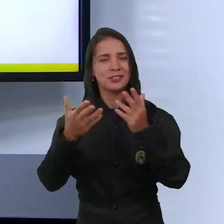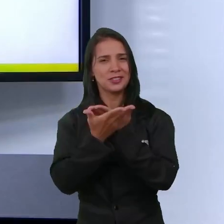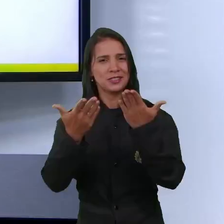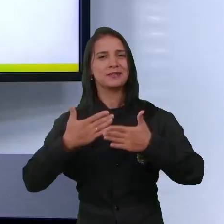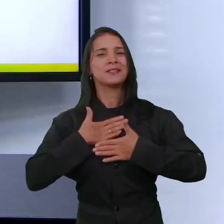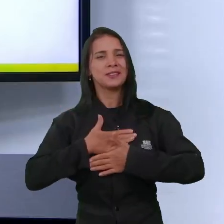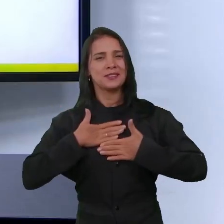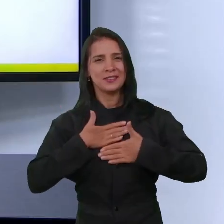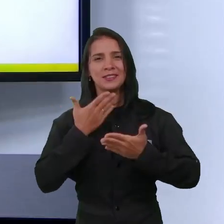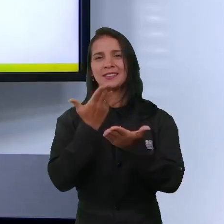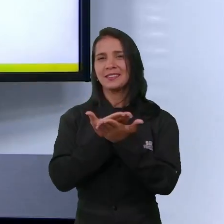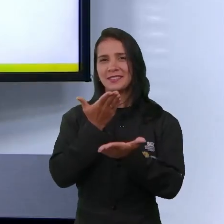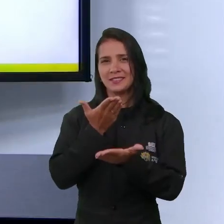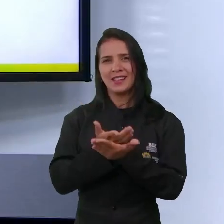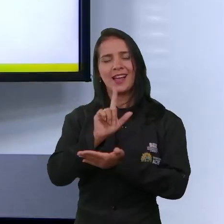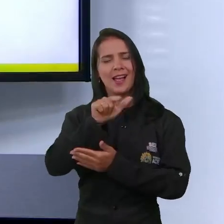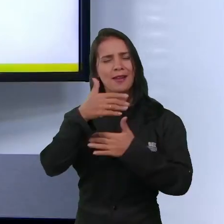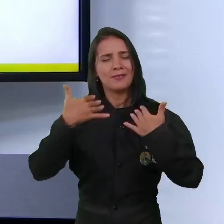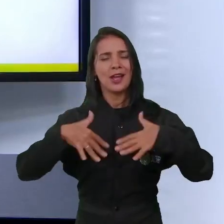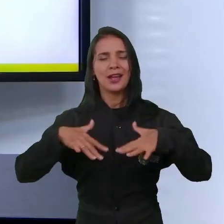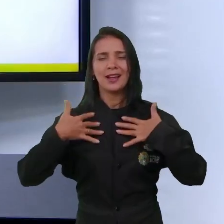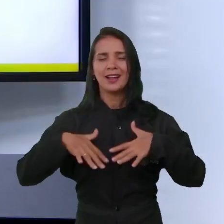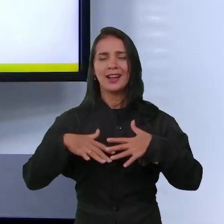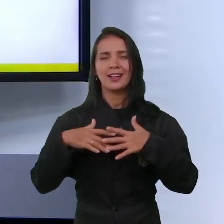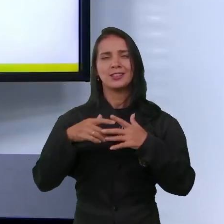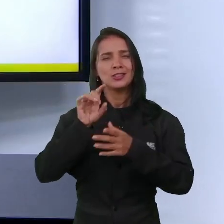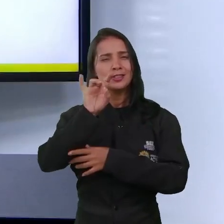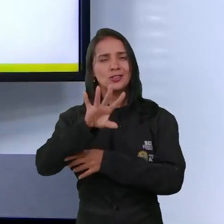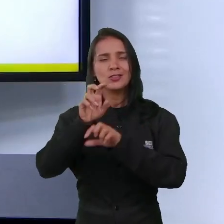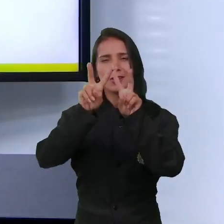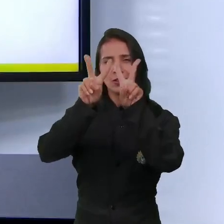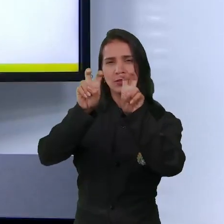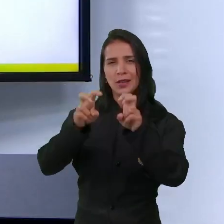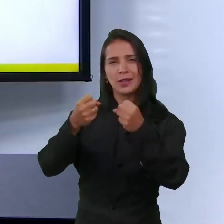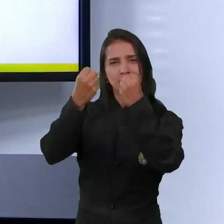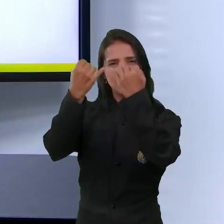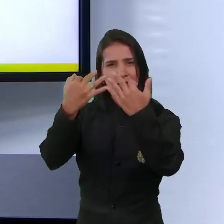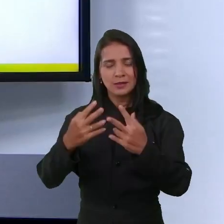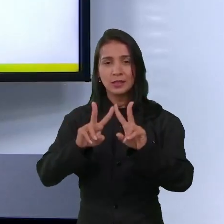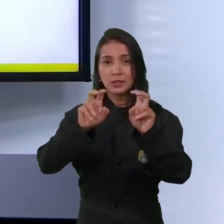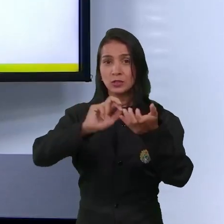da aula. É uma aula mais tranquila, falando sobre esses novos canais de comunicação